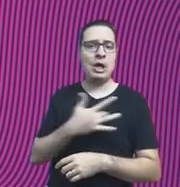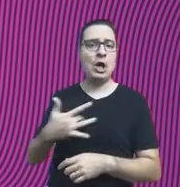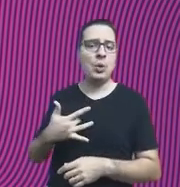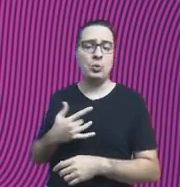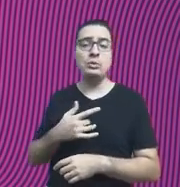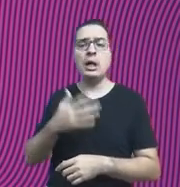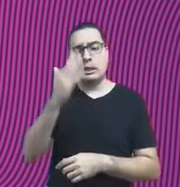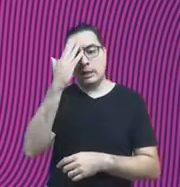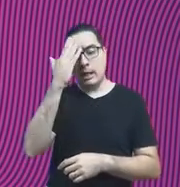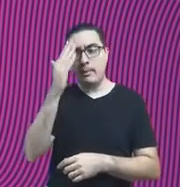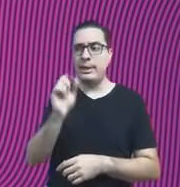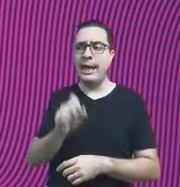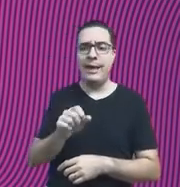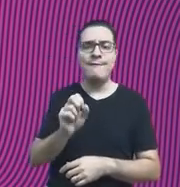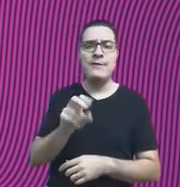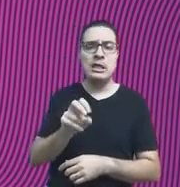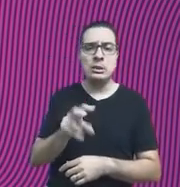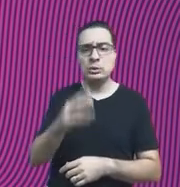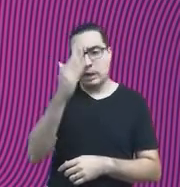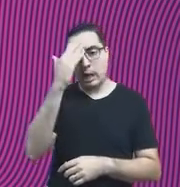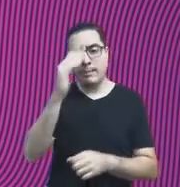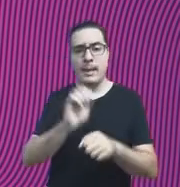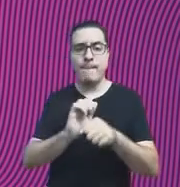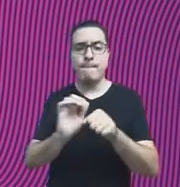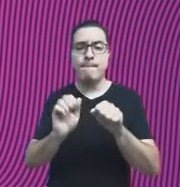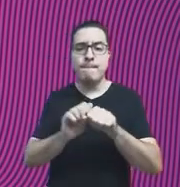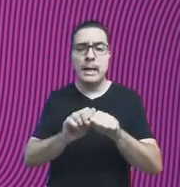já sabe o que é pandemia, já sabe o que é